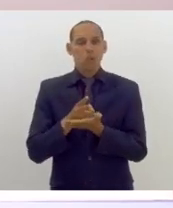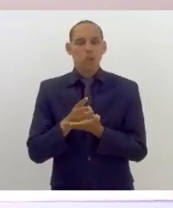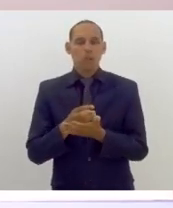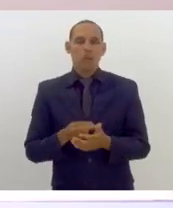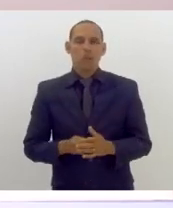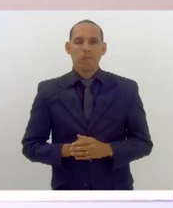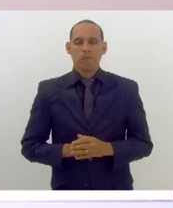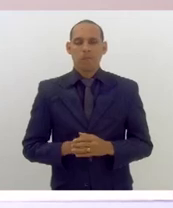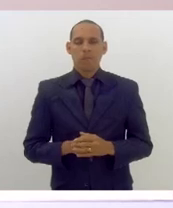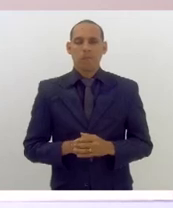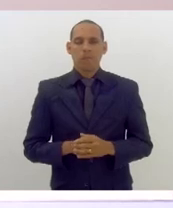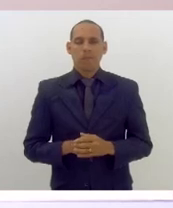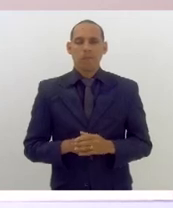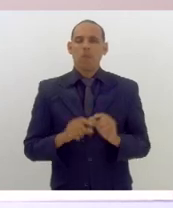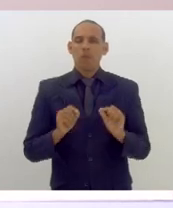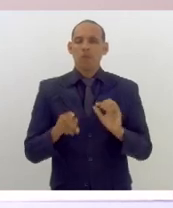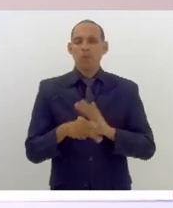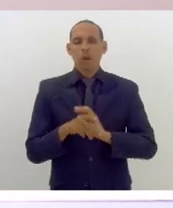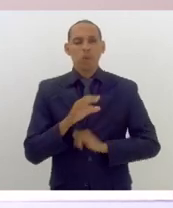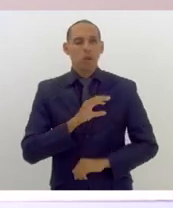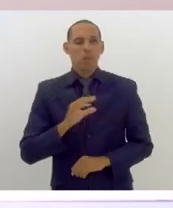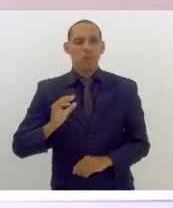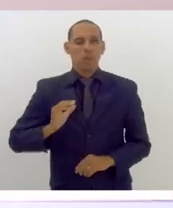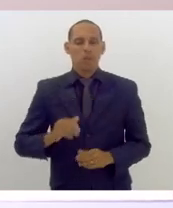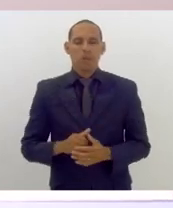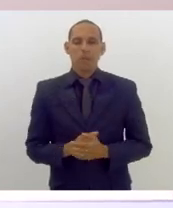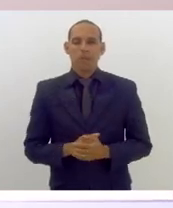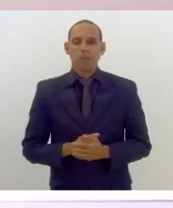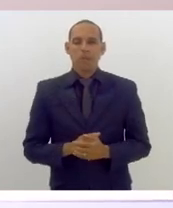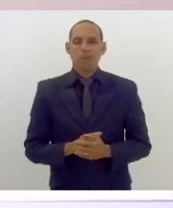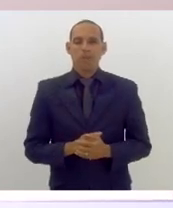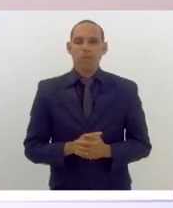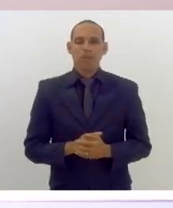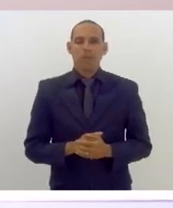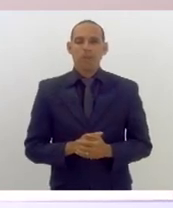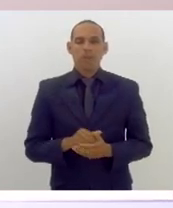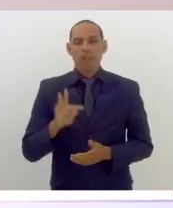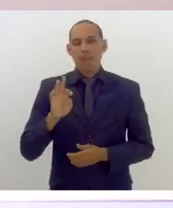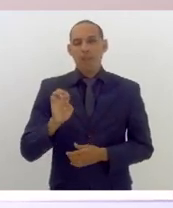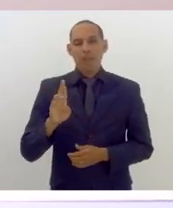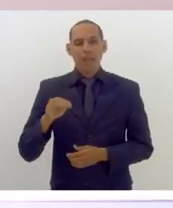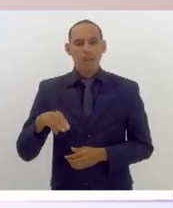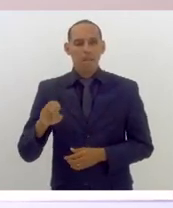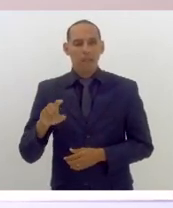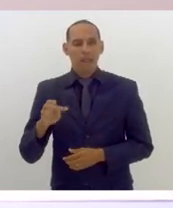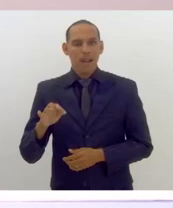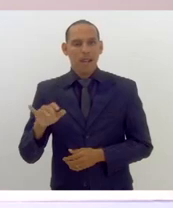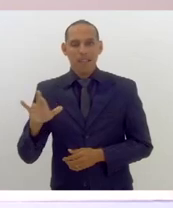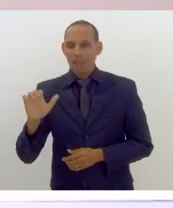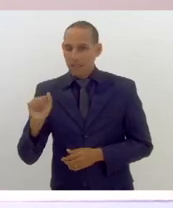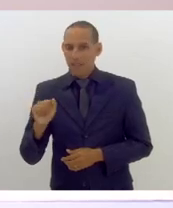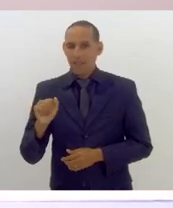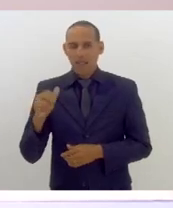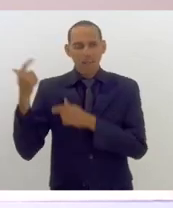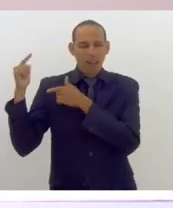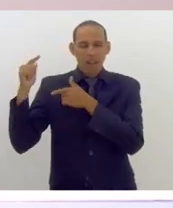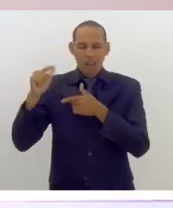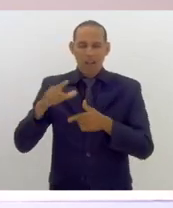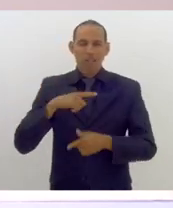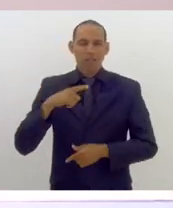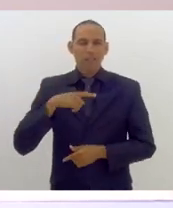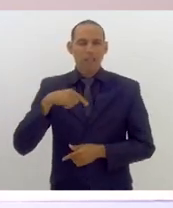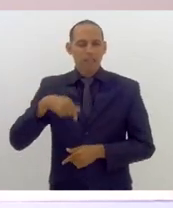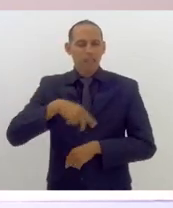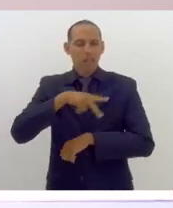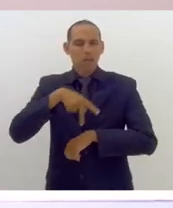da comissão é Diferentemente das termelétricas tradicionais já existentes no país